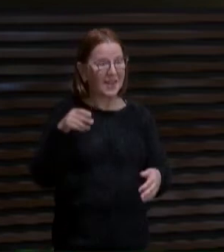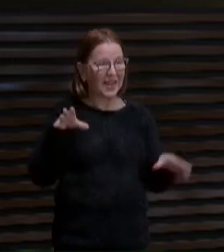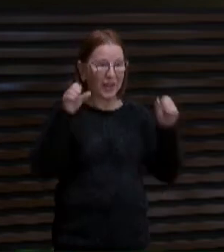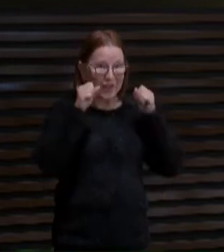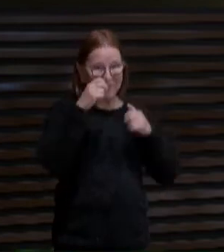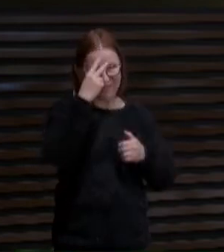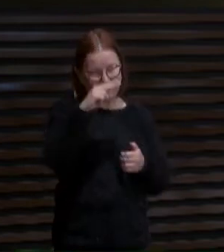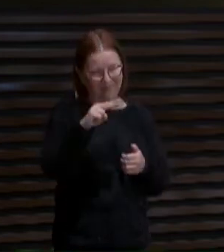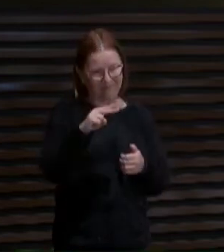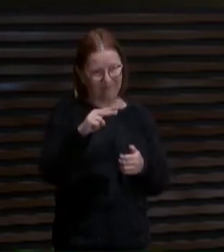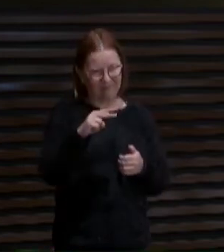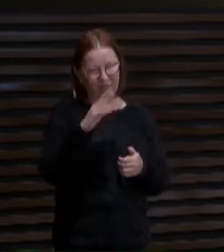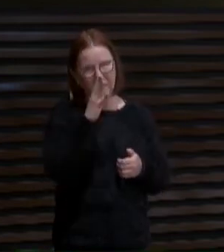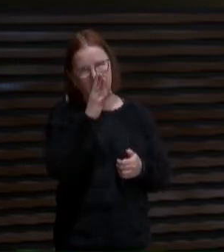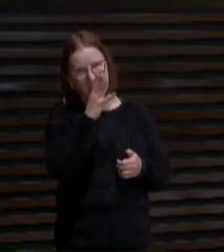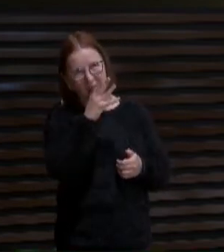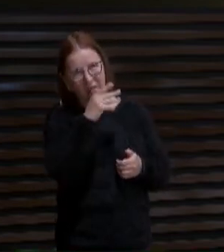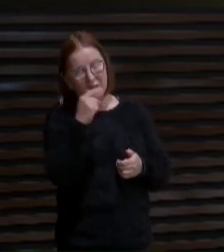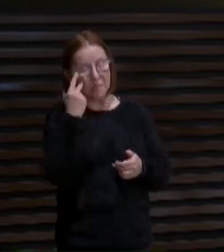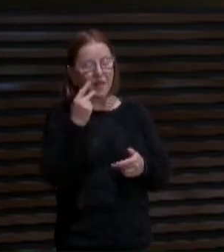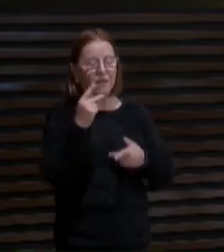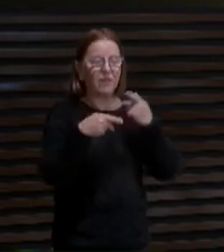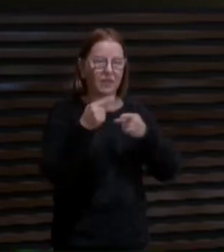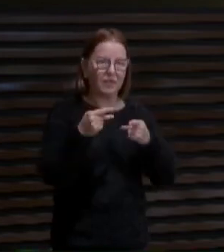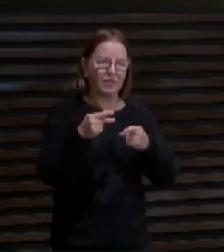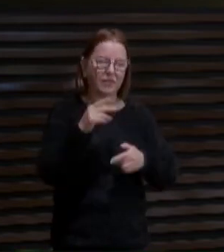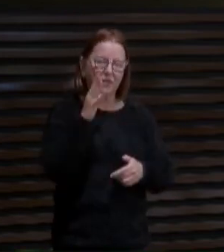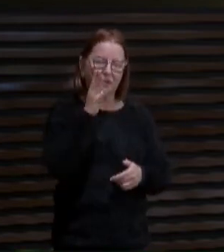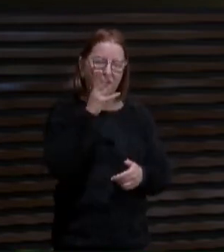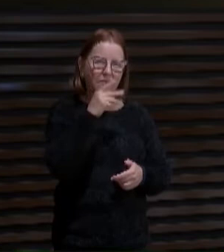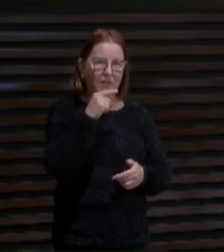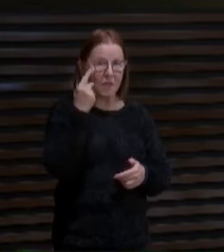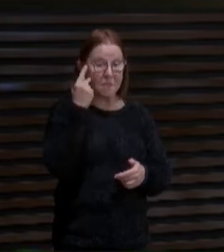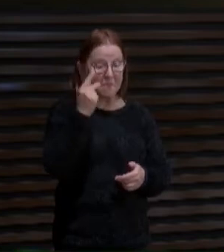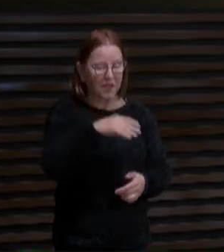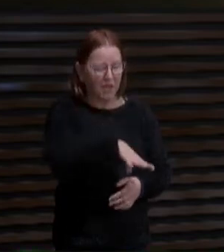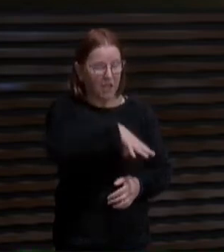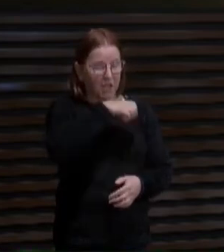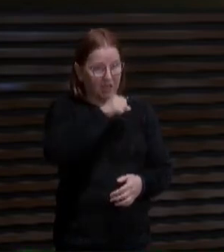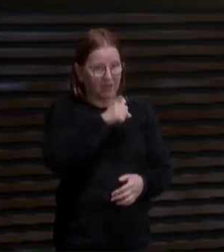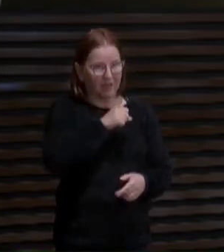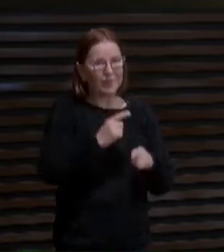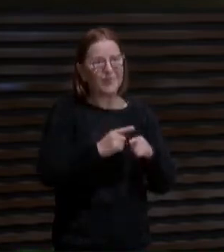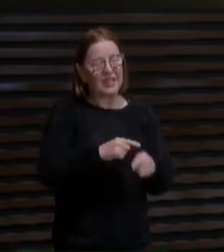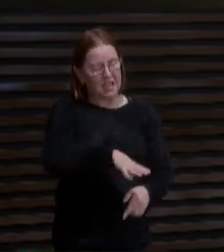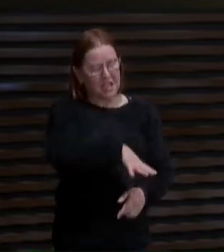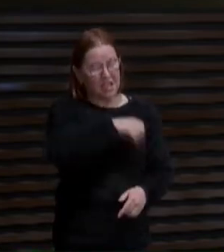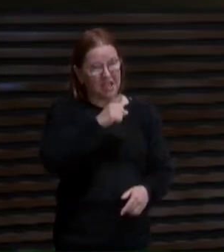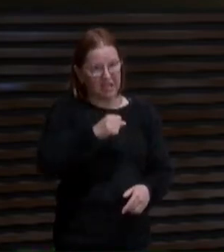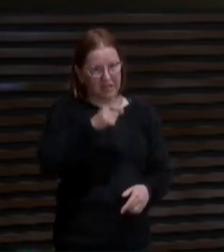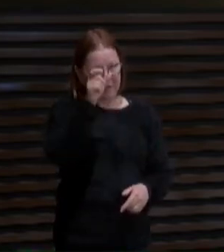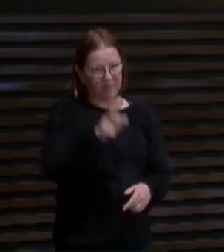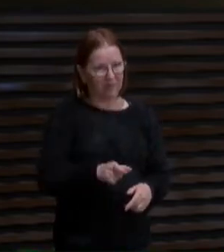tardio para falar e tardio para tirar porque a ira do homem não